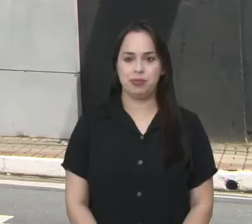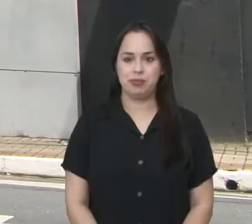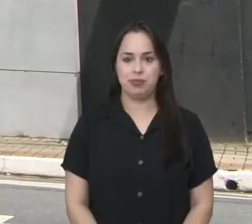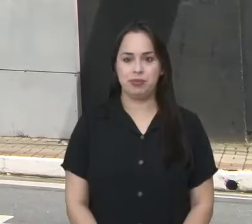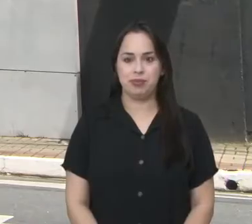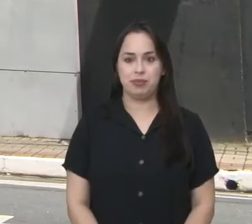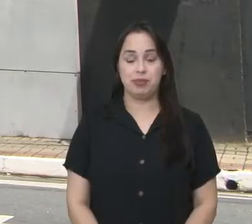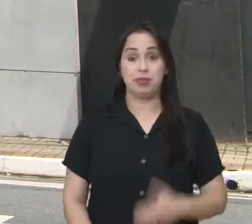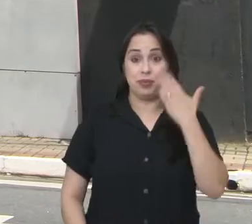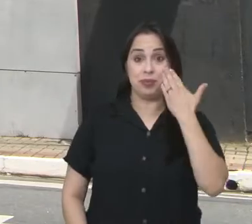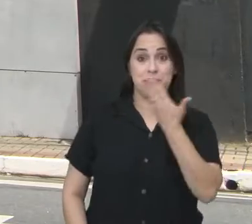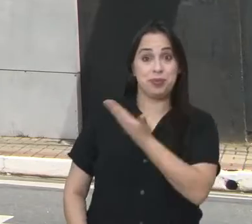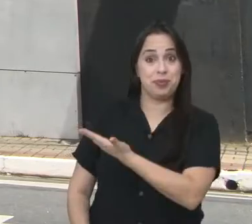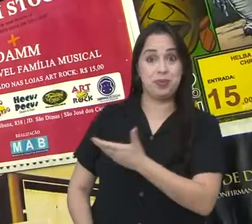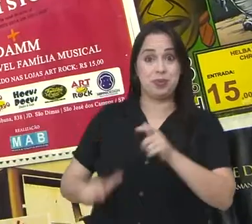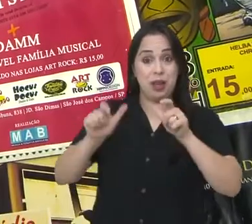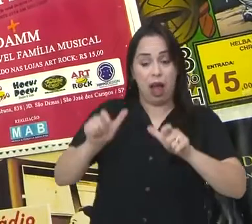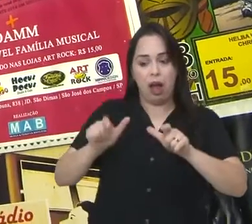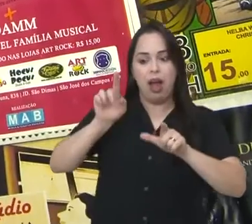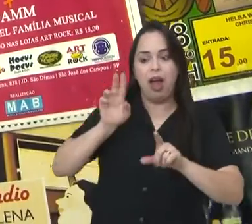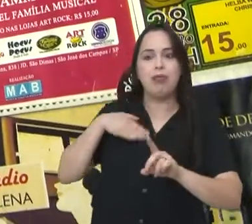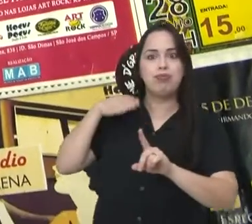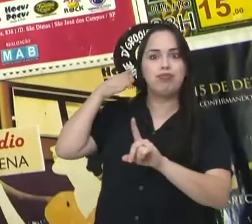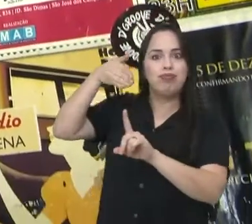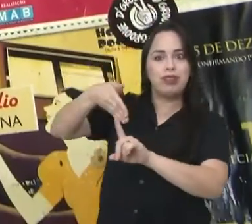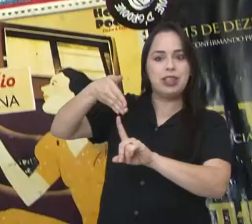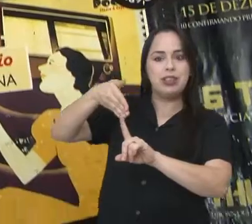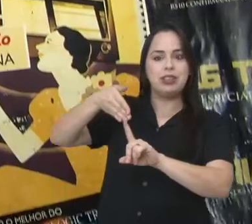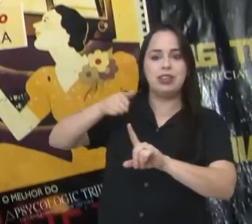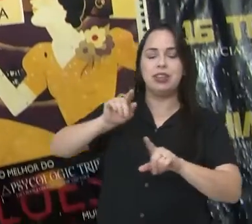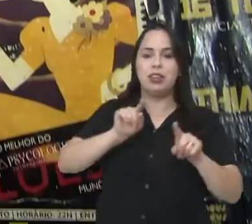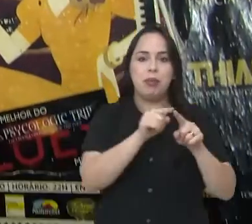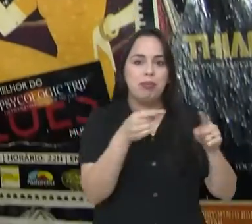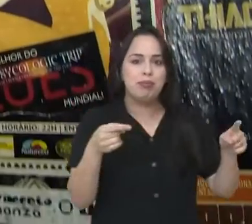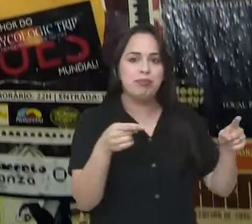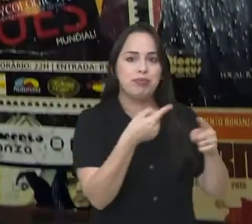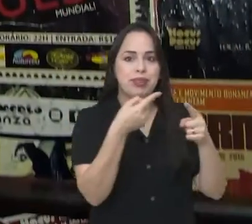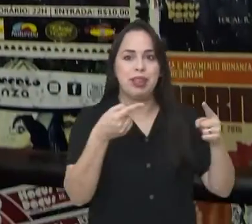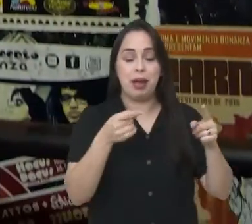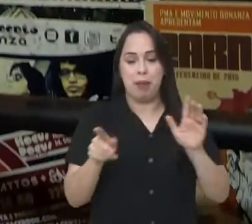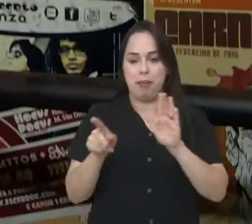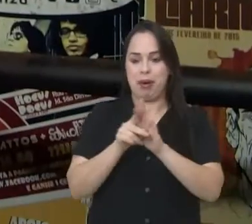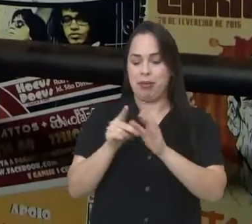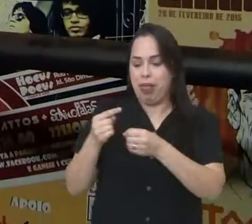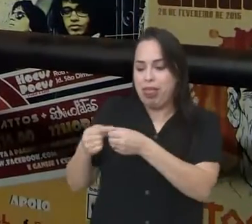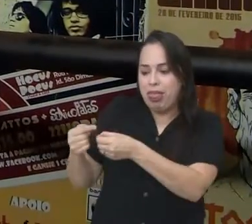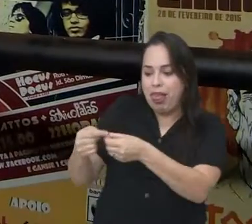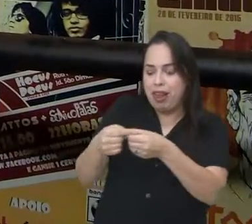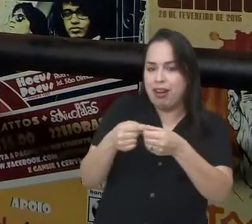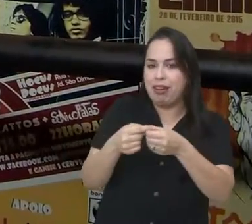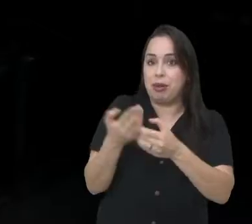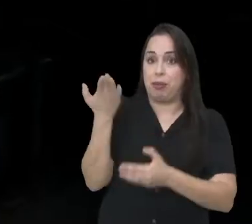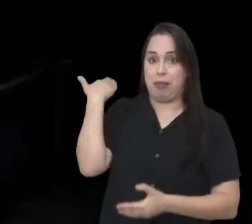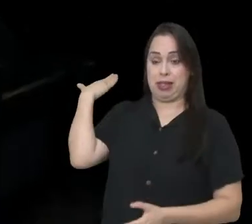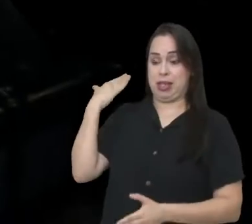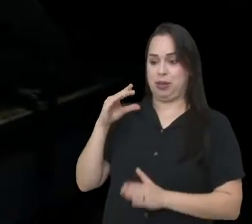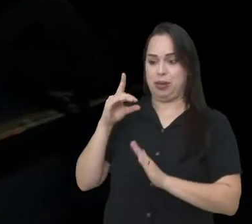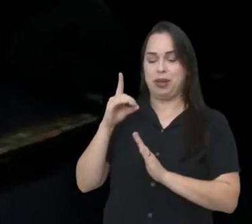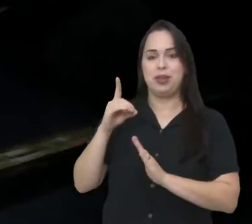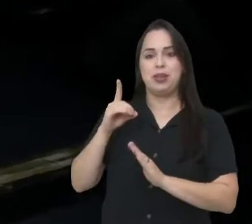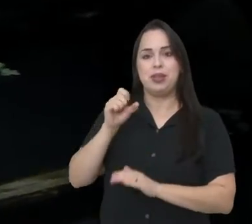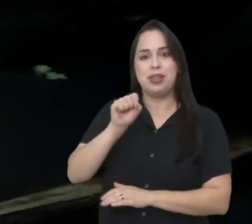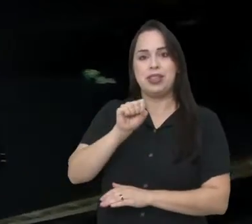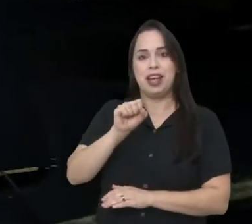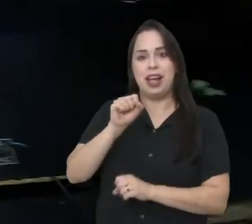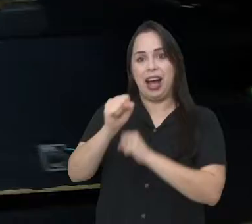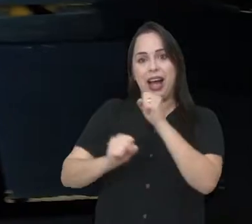O Ocus Pocus é uma referência no cenário da música independente no interior paulista desde os anos 90. As apresentações